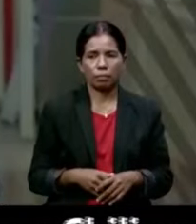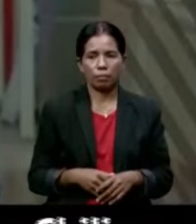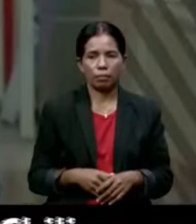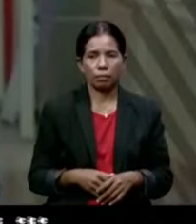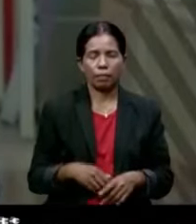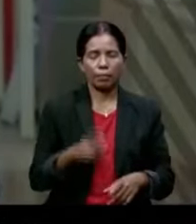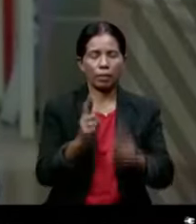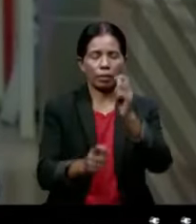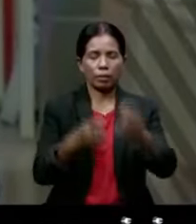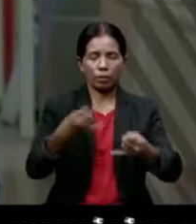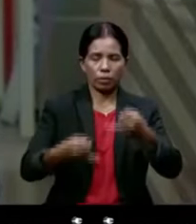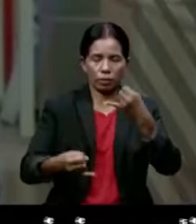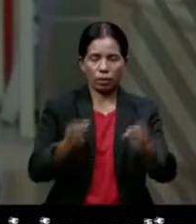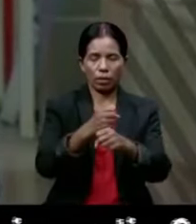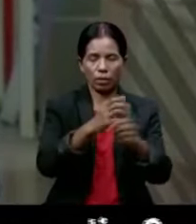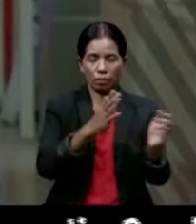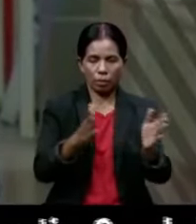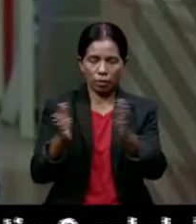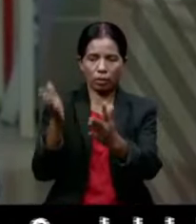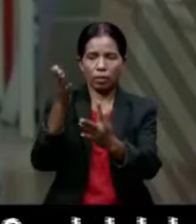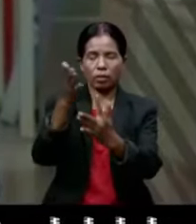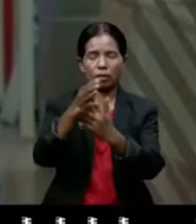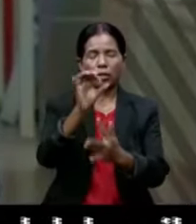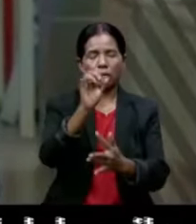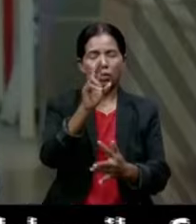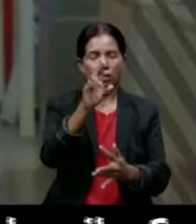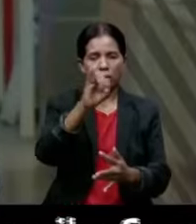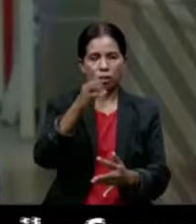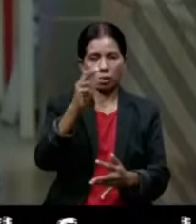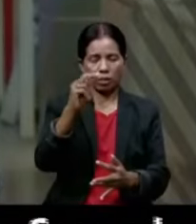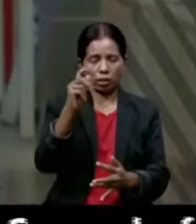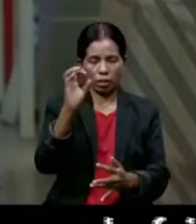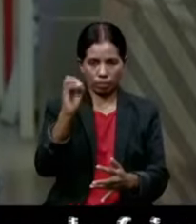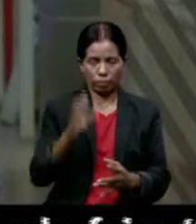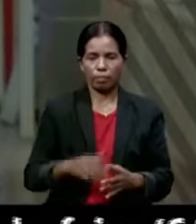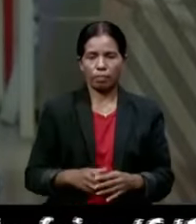Supremo Tribunal de Justiça rala o processo de audição para fugitivo Arnolfo Teves.